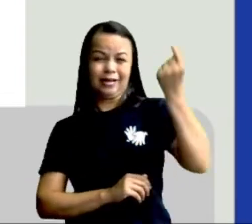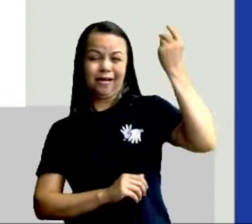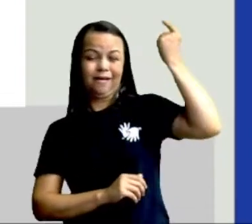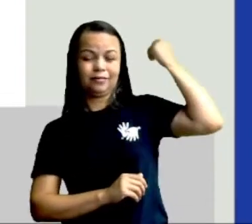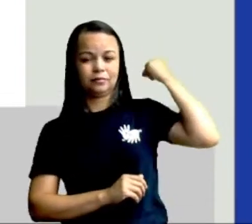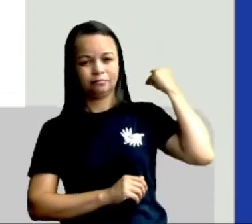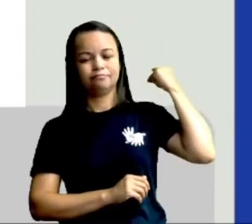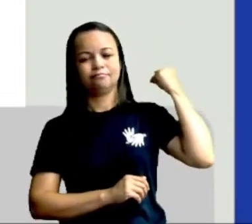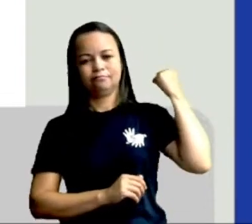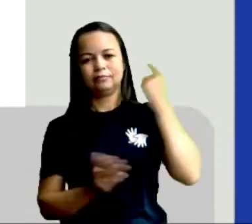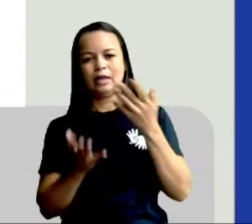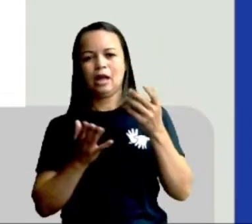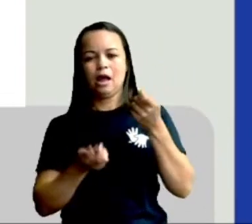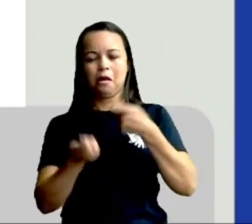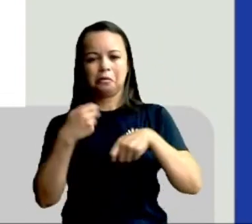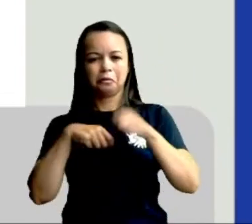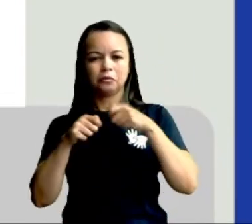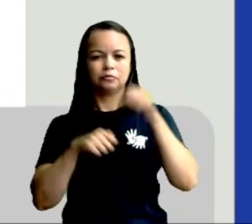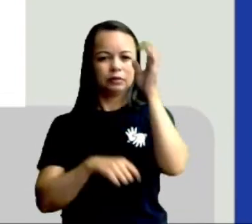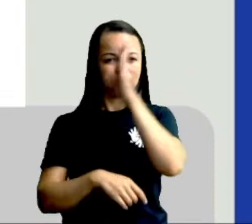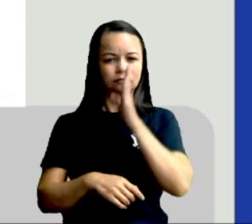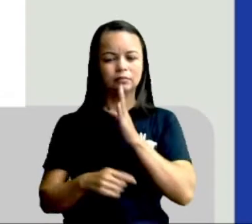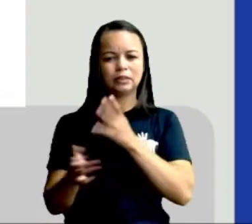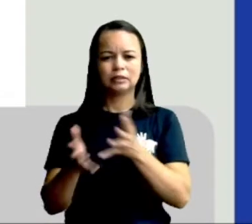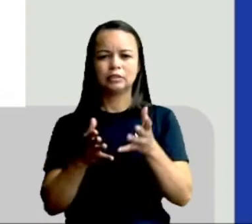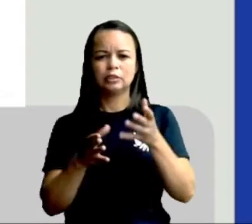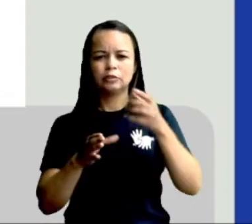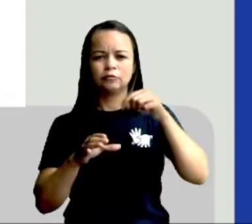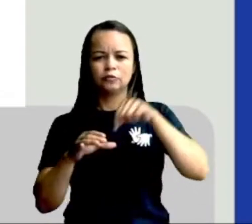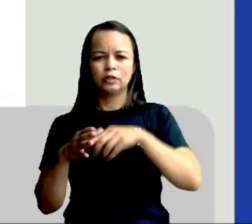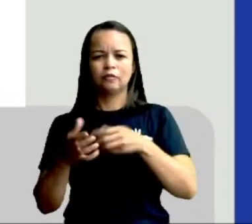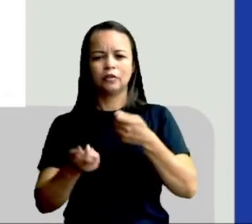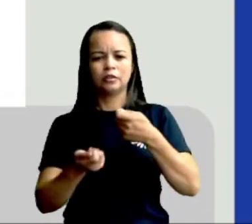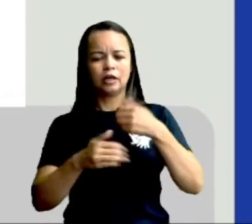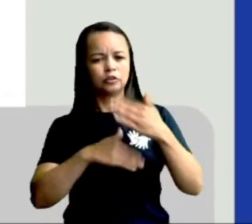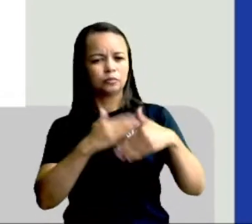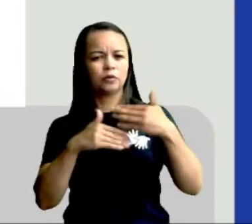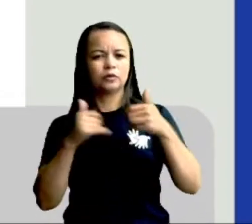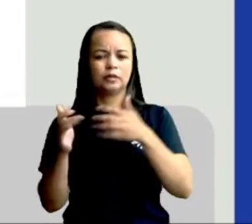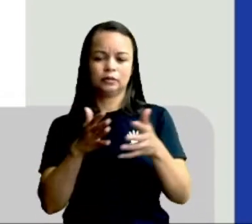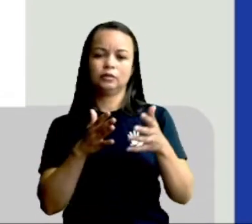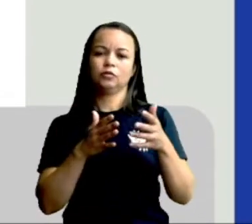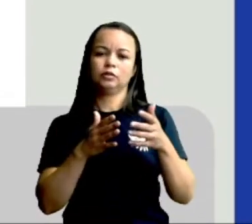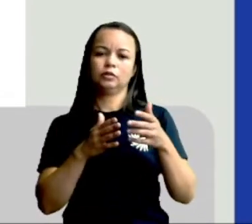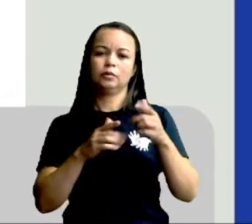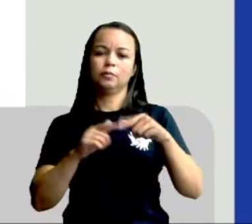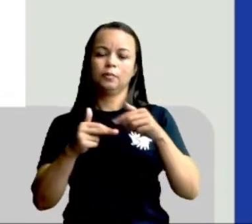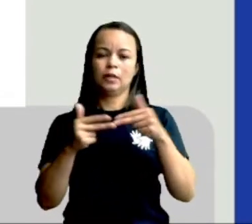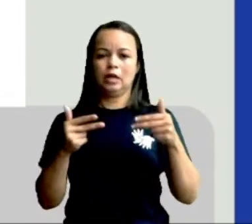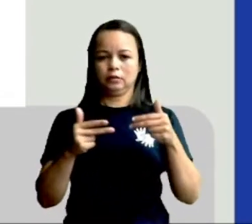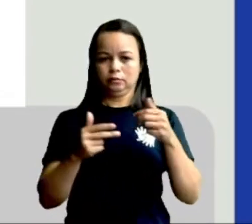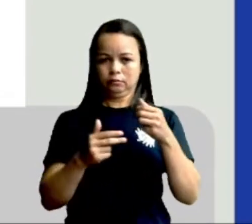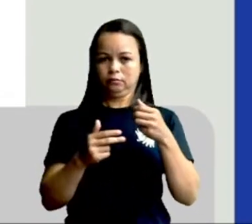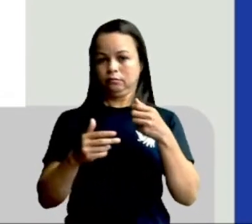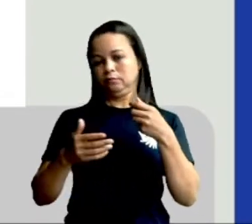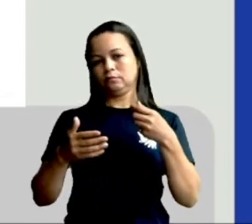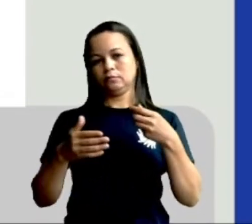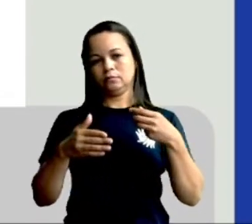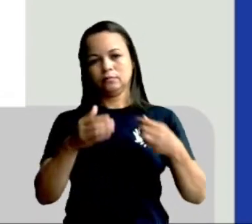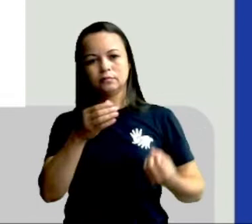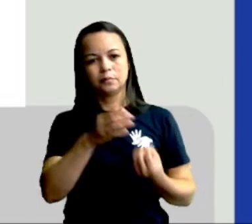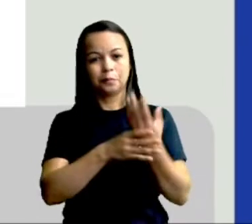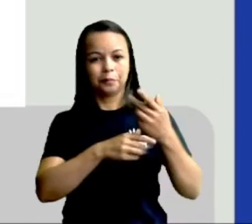a economia brasileira se fundava na exportação de produtos primários e, com isso, o sistema